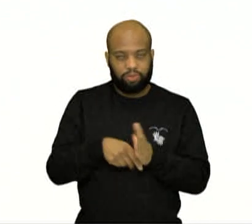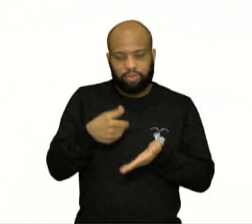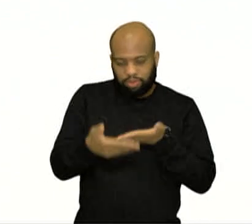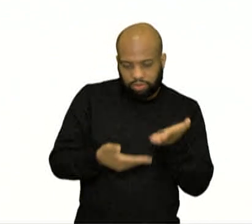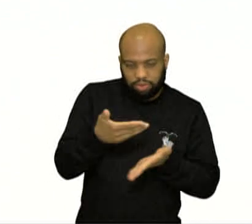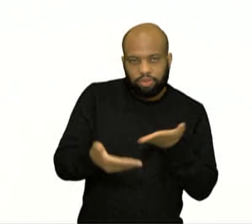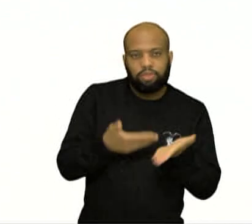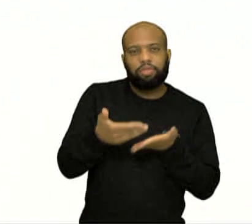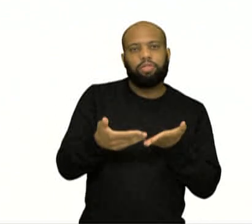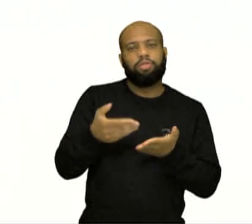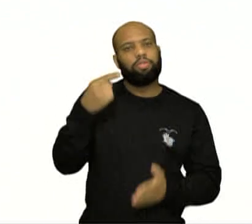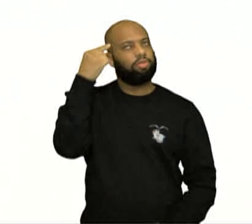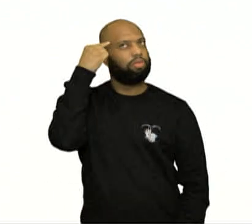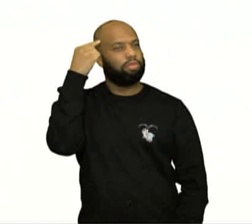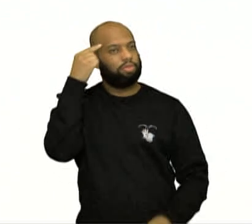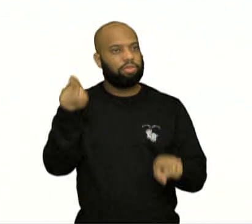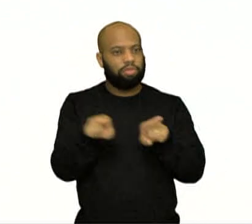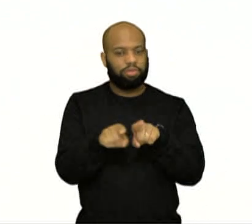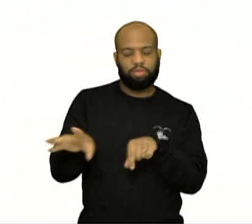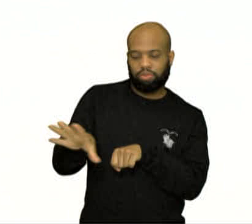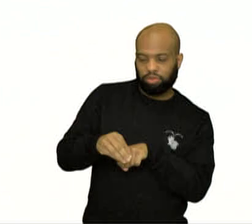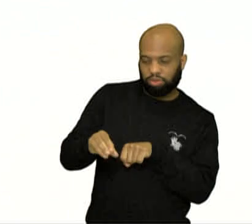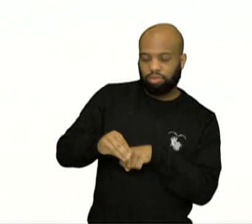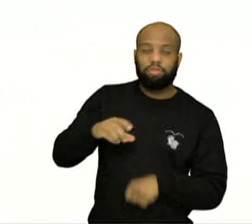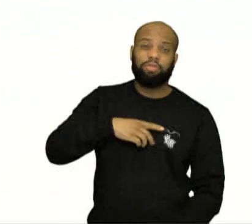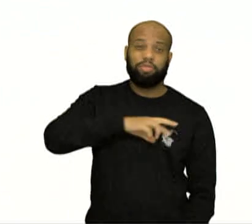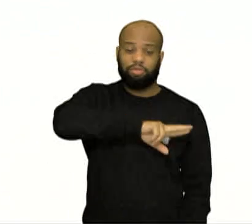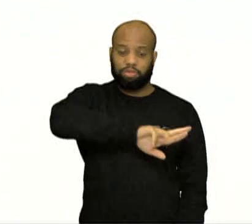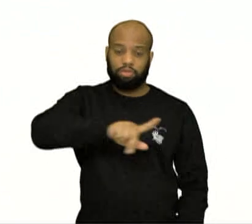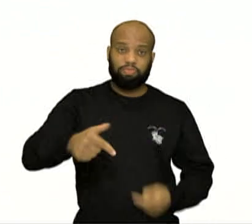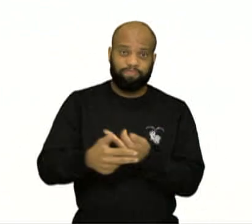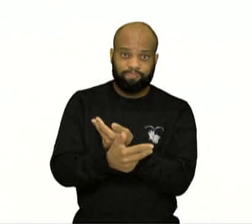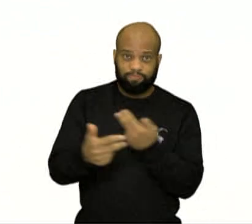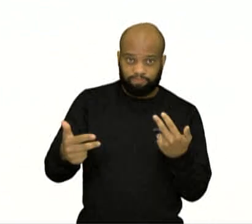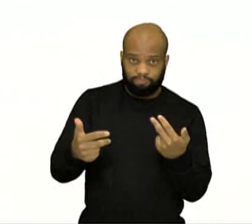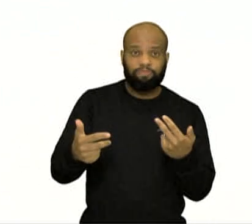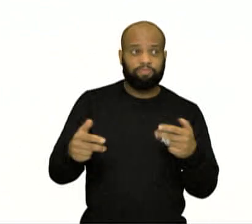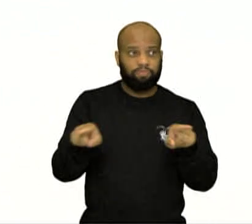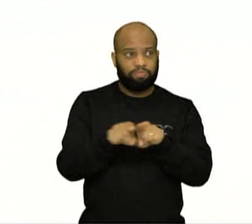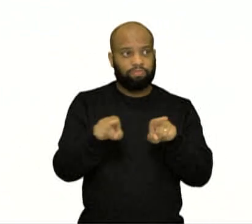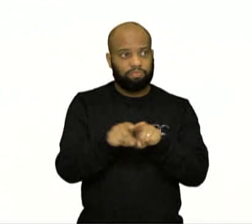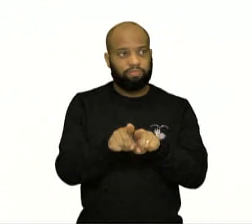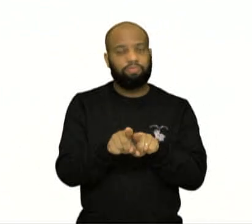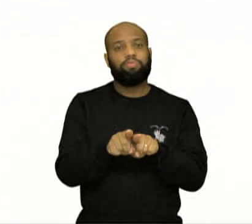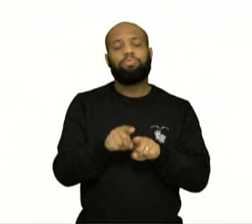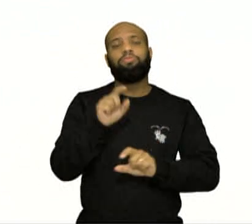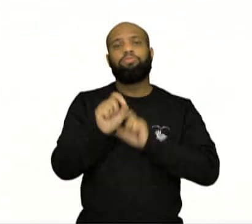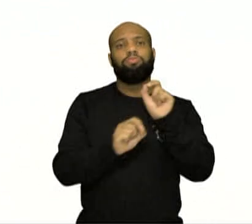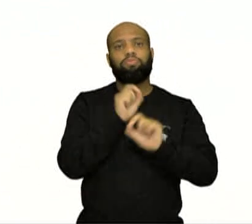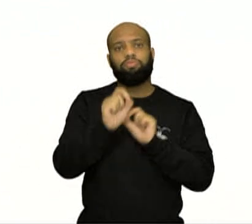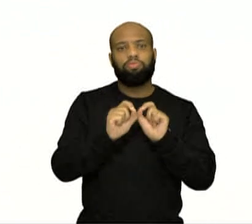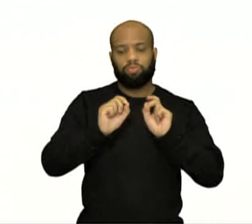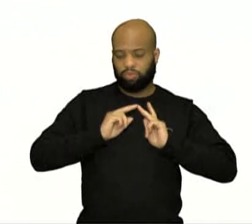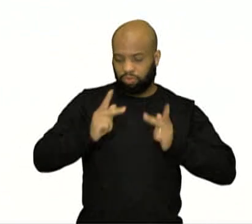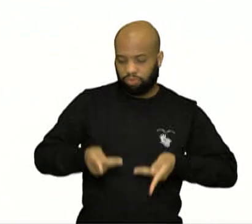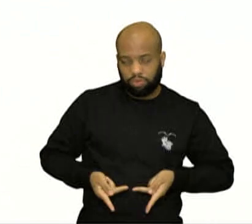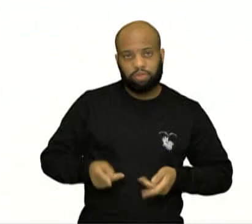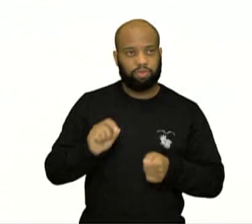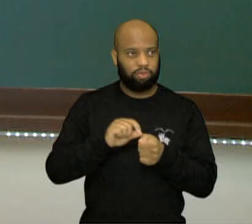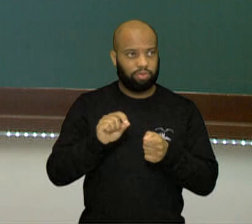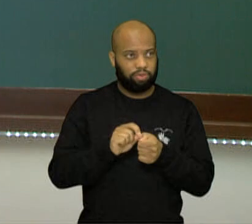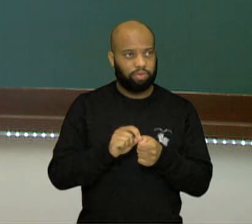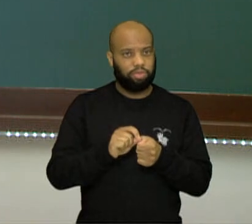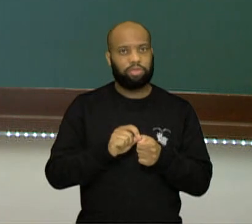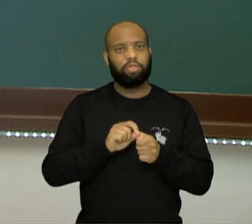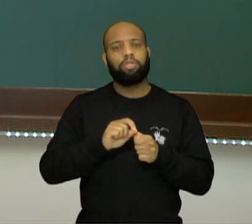cultivar a mente e os conhecimentos e várias outras acepções. Então, a cultura é aquilo que o ser humano produz, né?